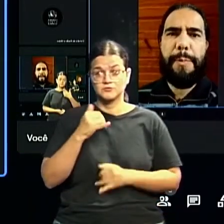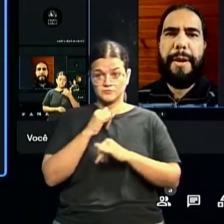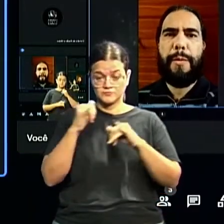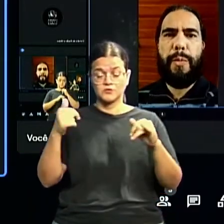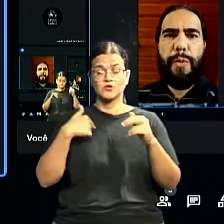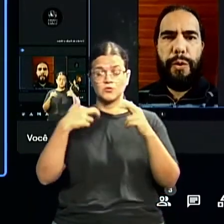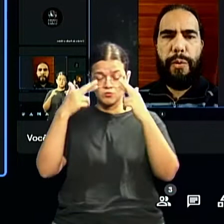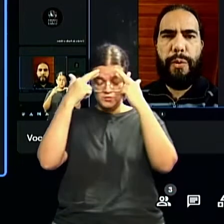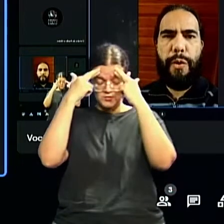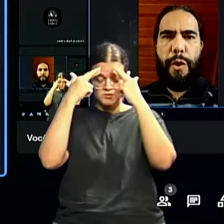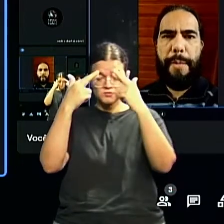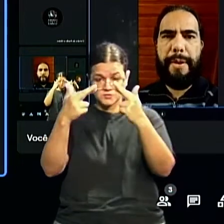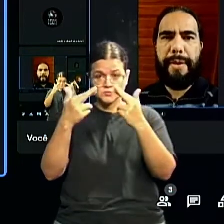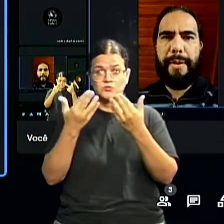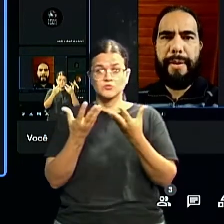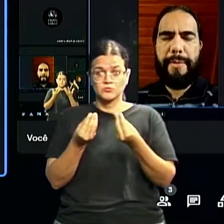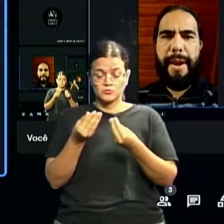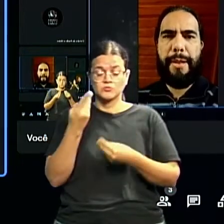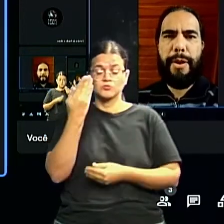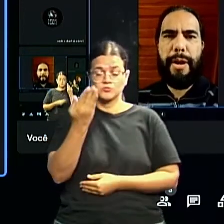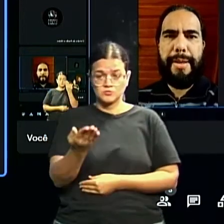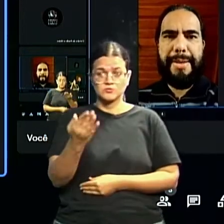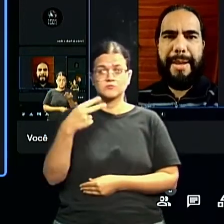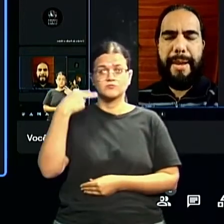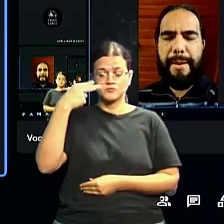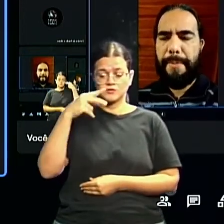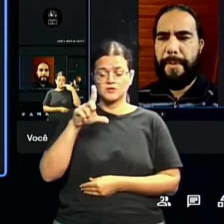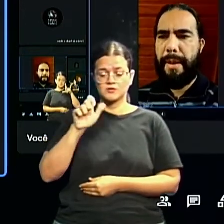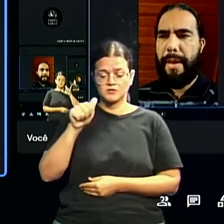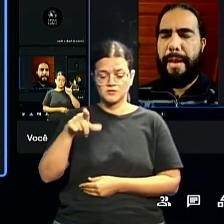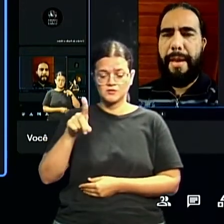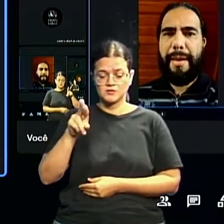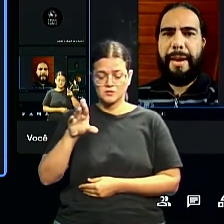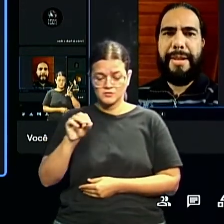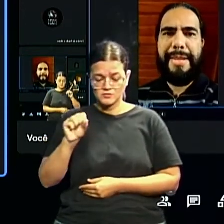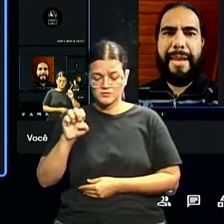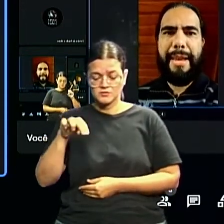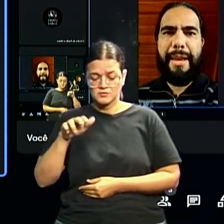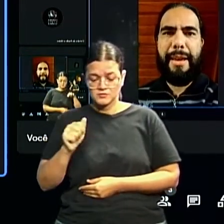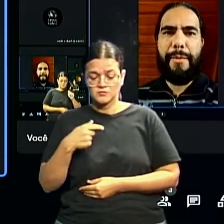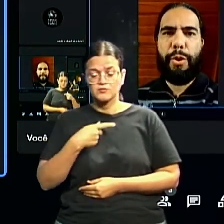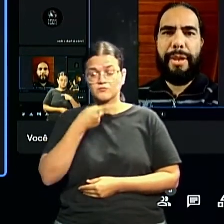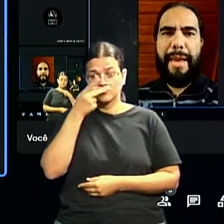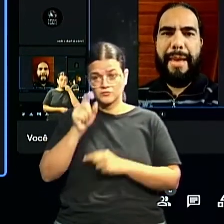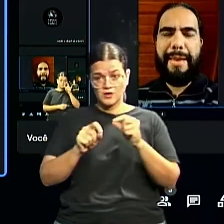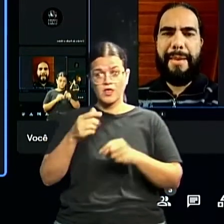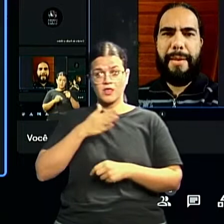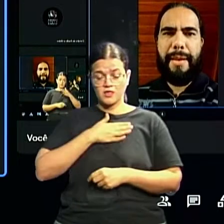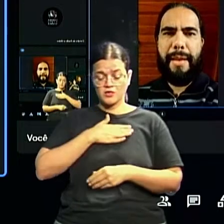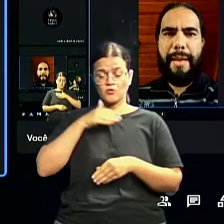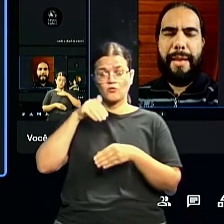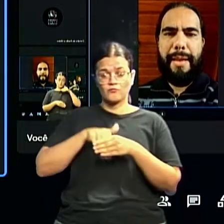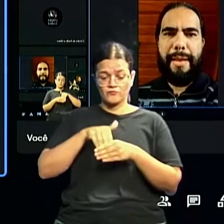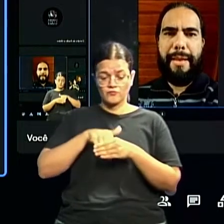que eu respeito muito o nobre vereador Leandro Sena. Quero dizer que